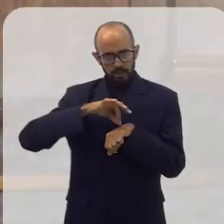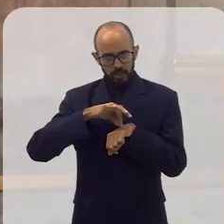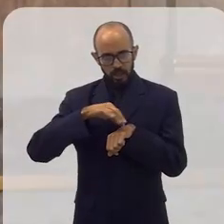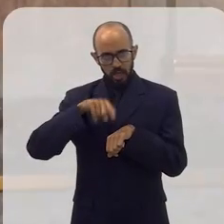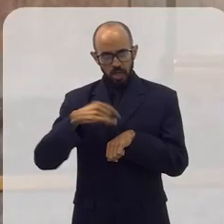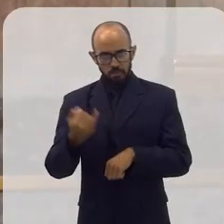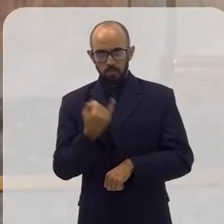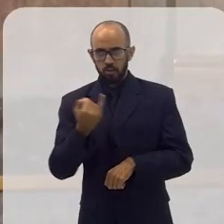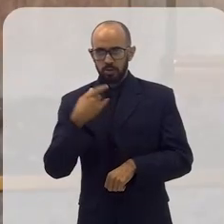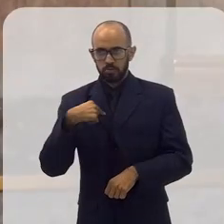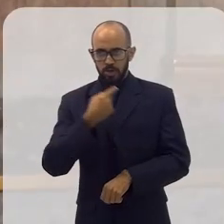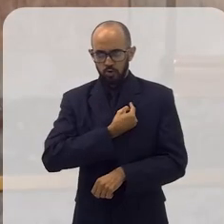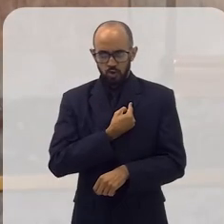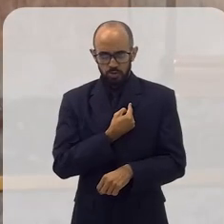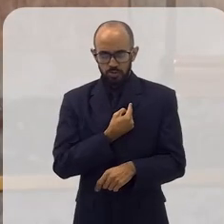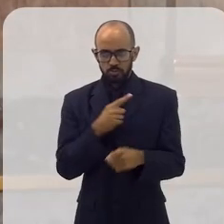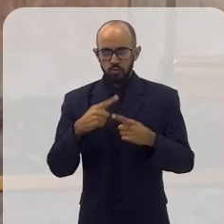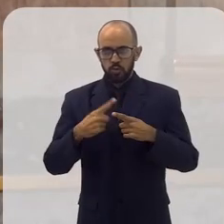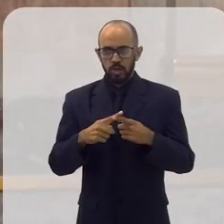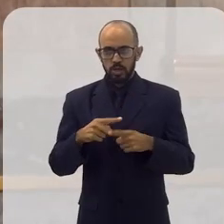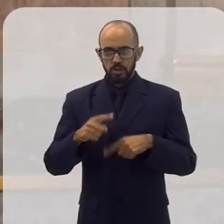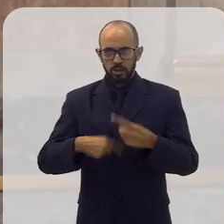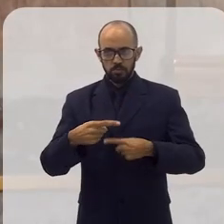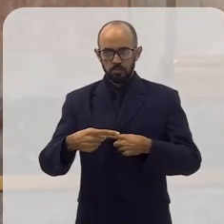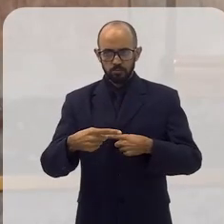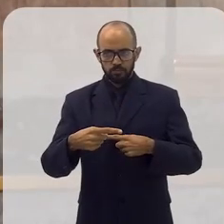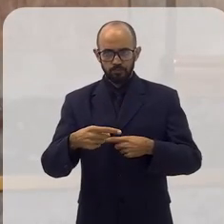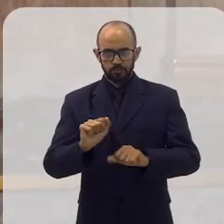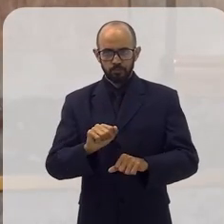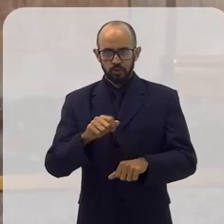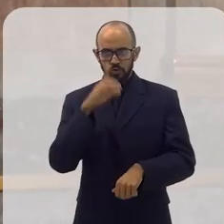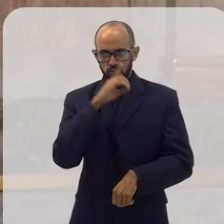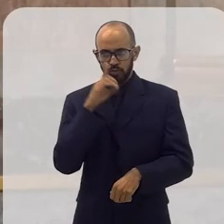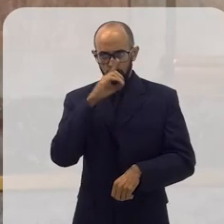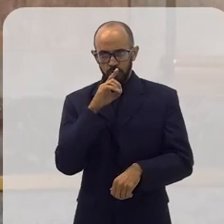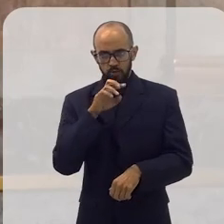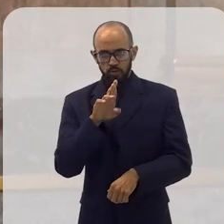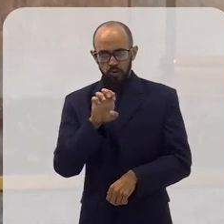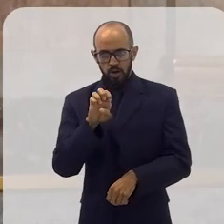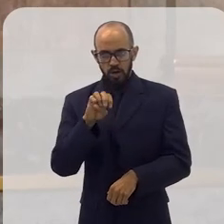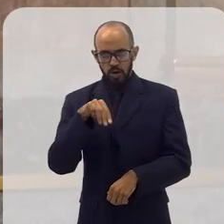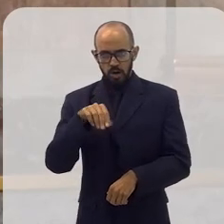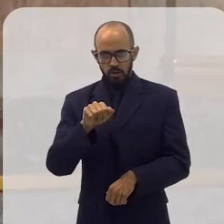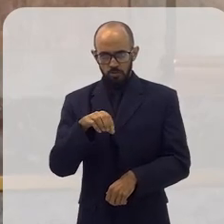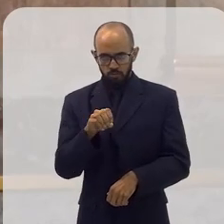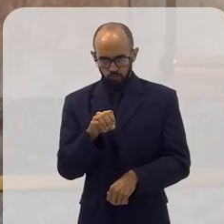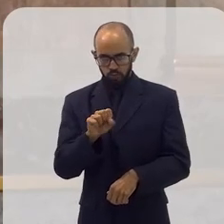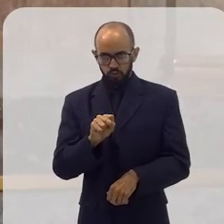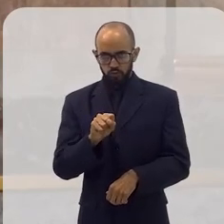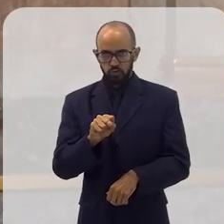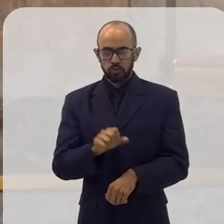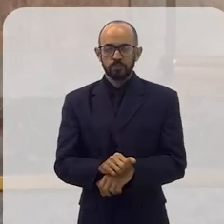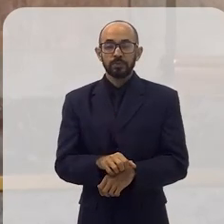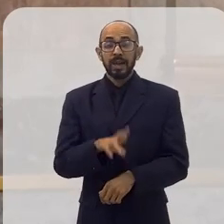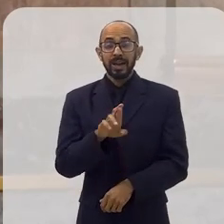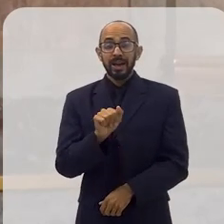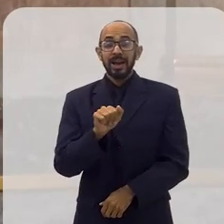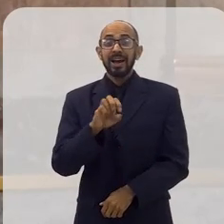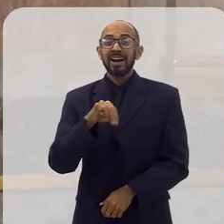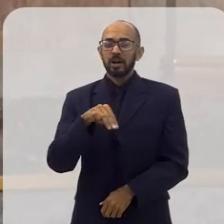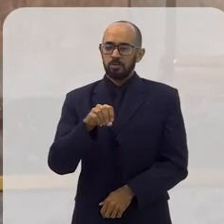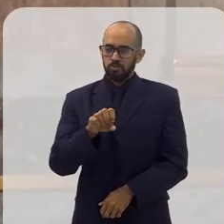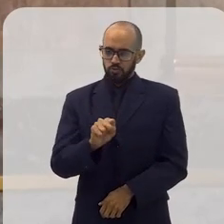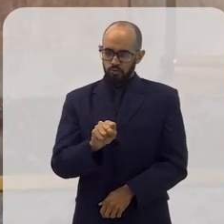é importante para a gente, porque depois do Domingo de Ramos, temos